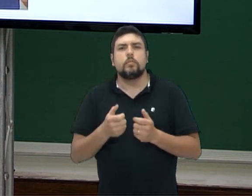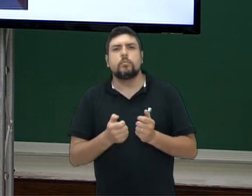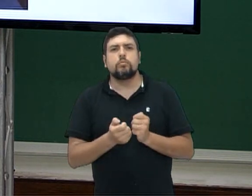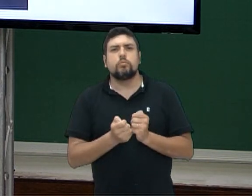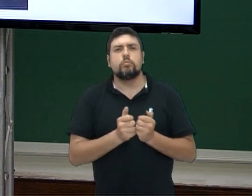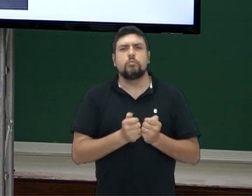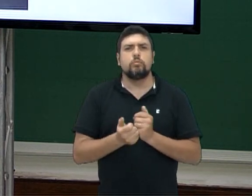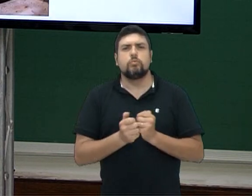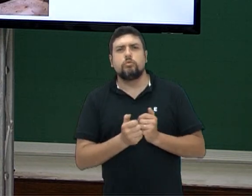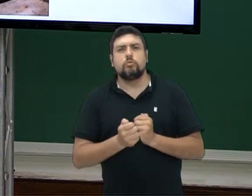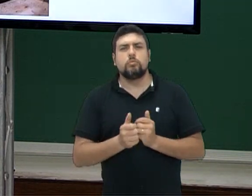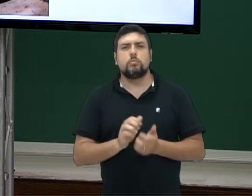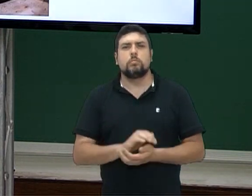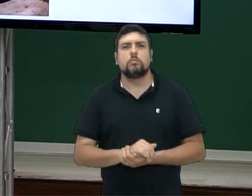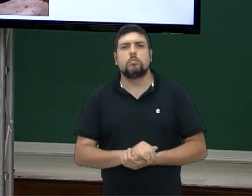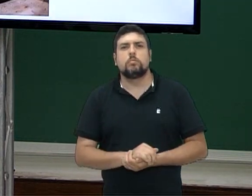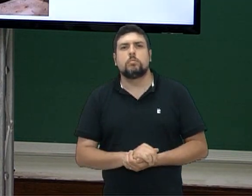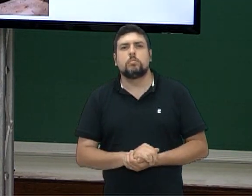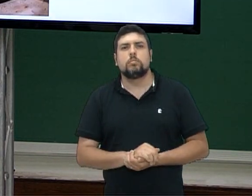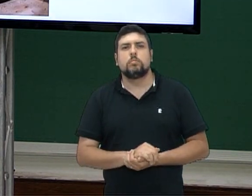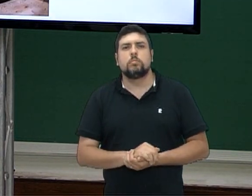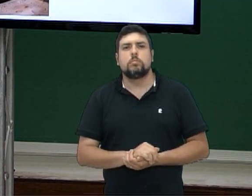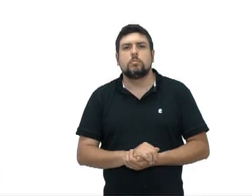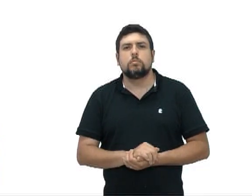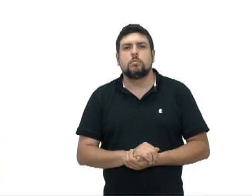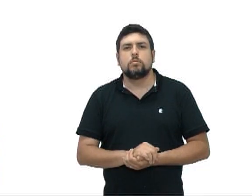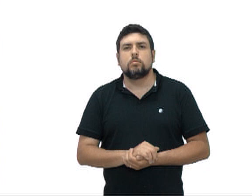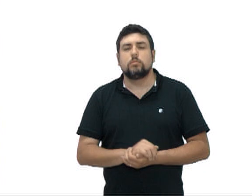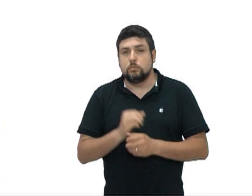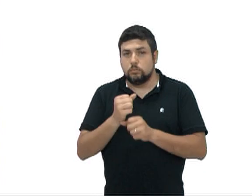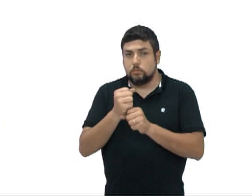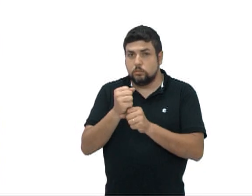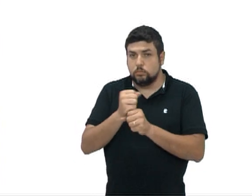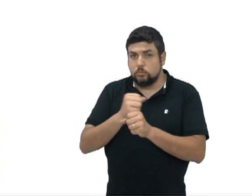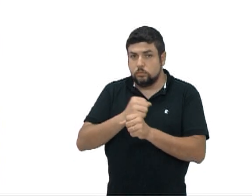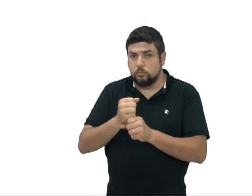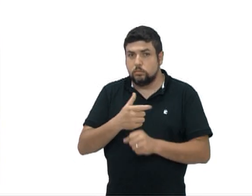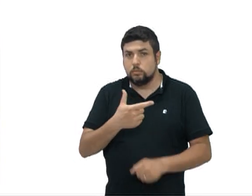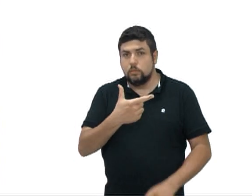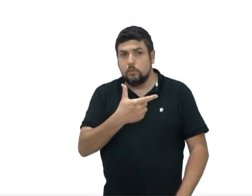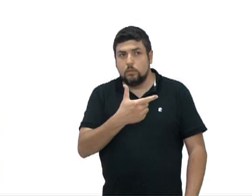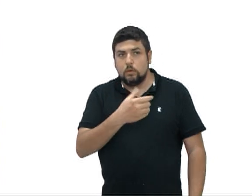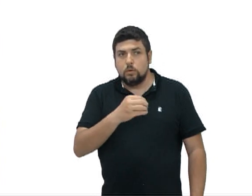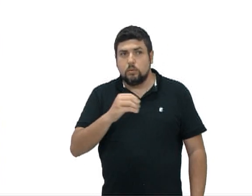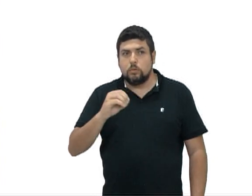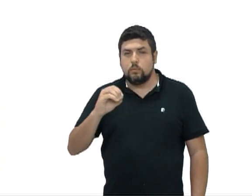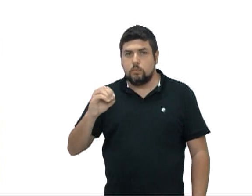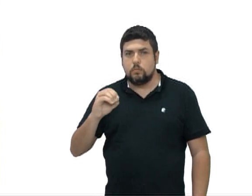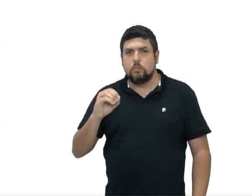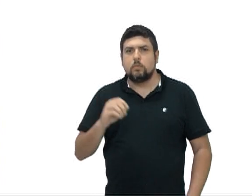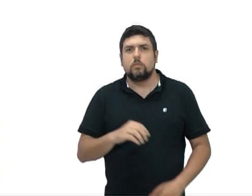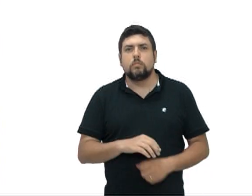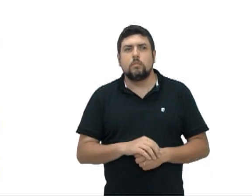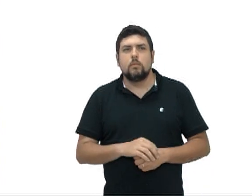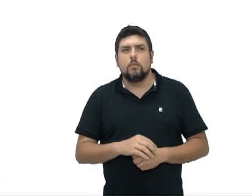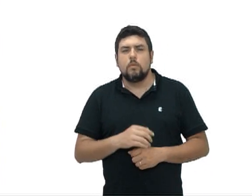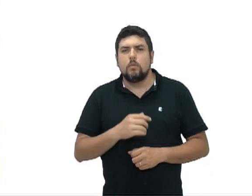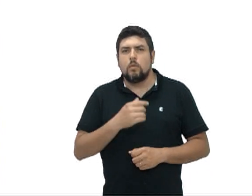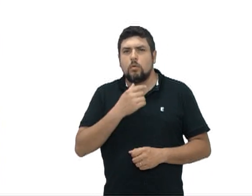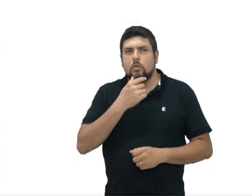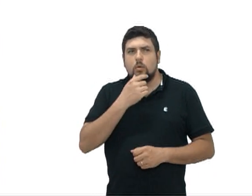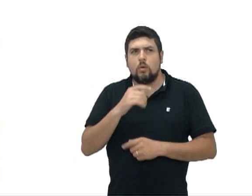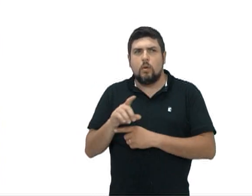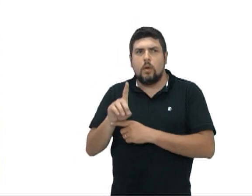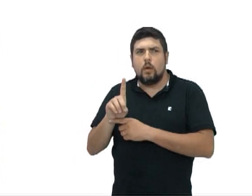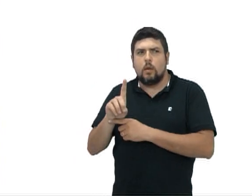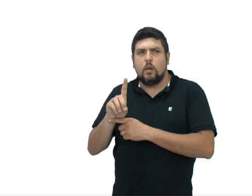desses jogos eletrônicos. Nos anos 2000, então em 2002, o Danny Way ele inventa a mega rampa, né? Inclusive